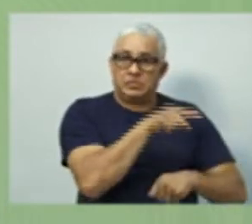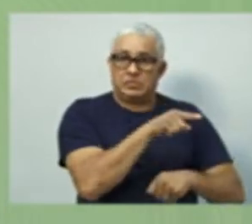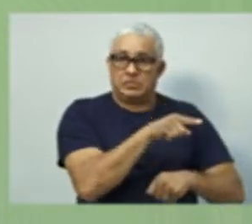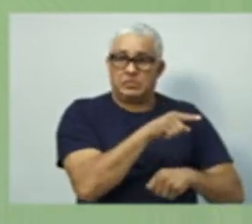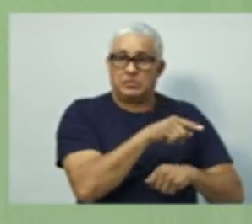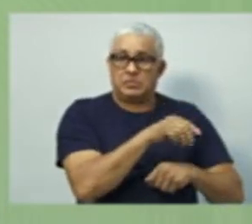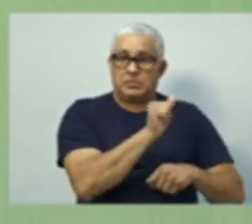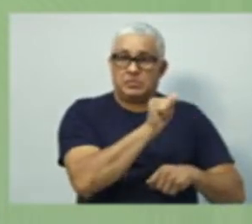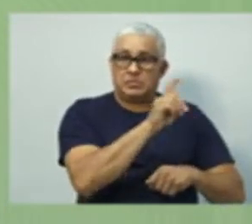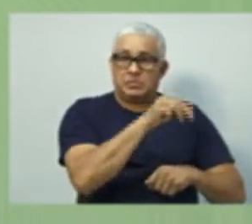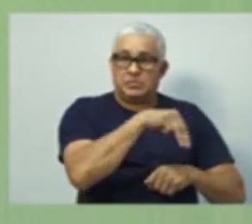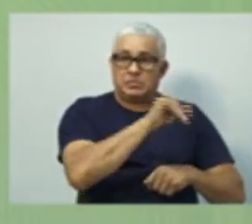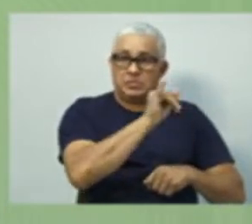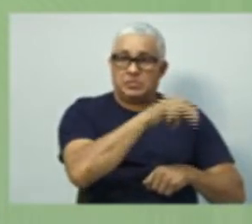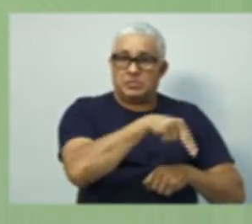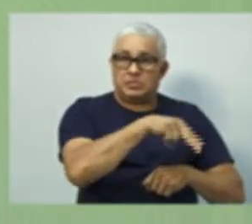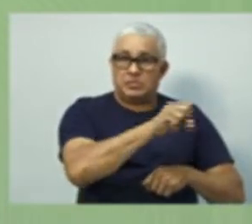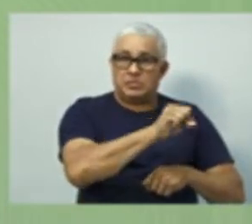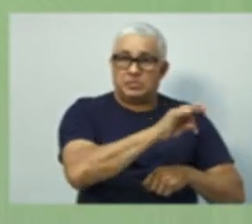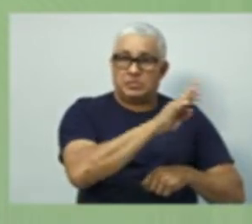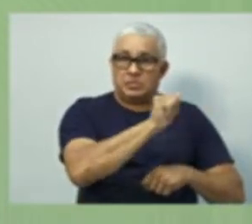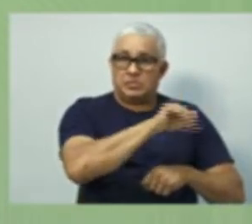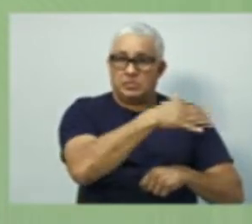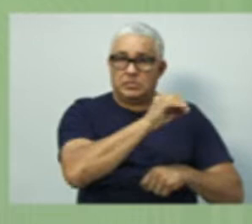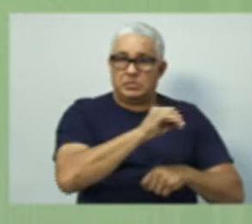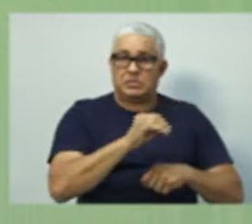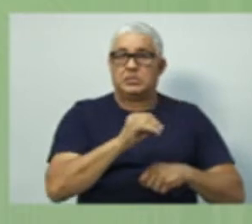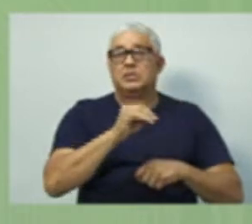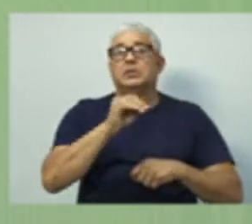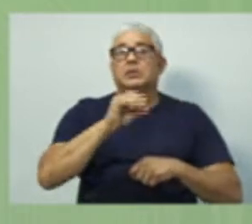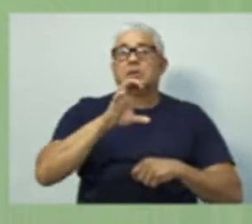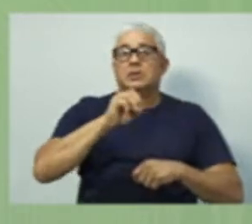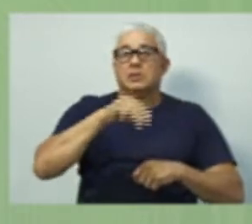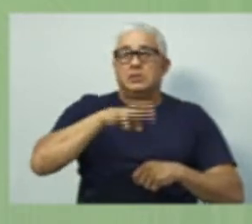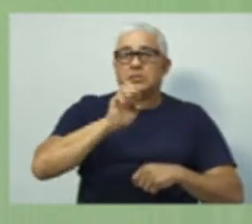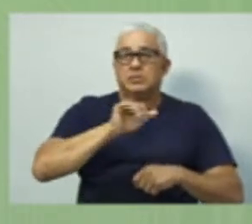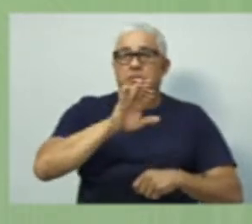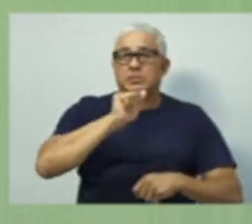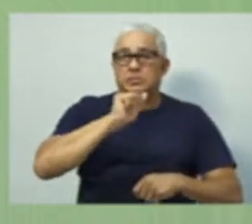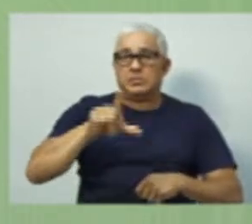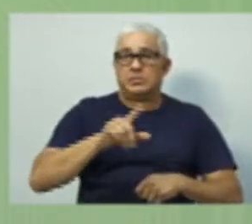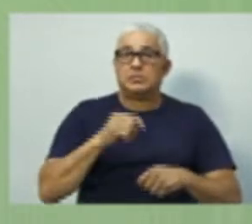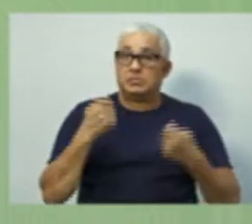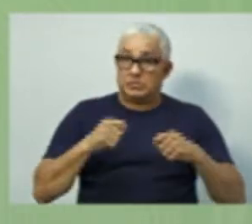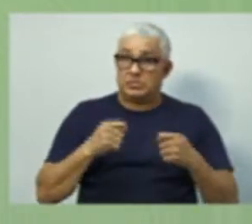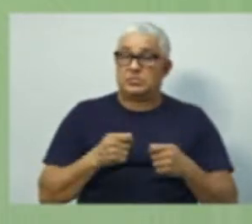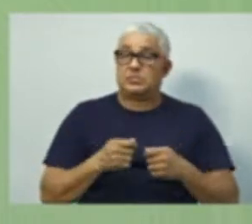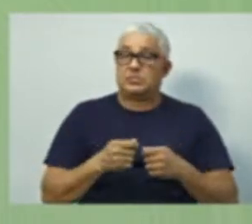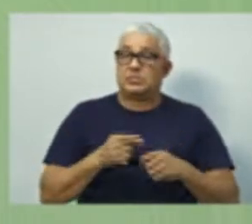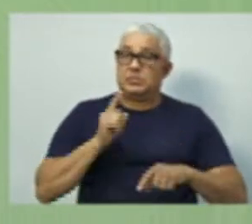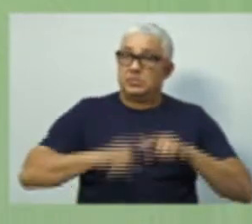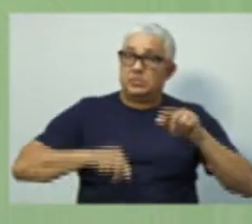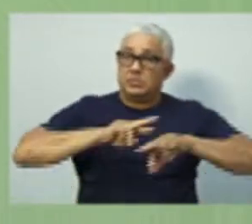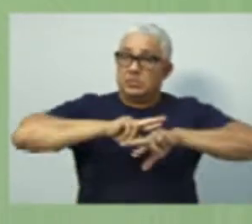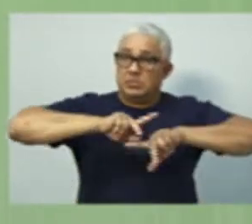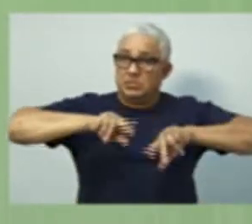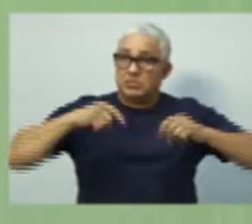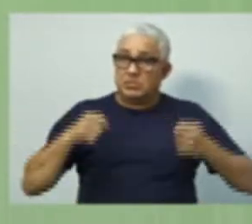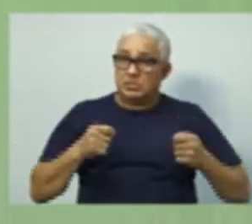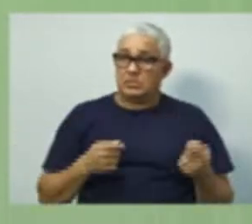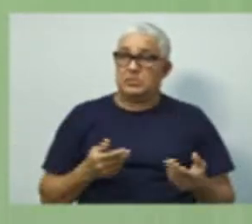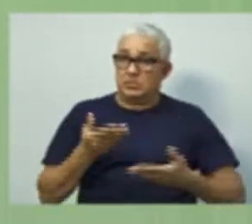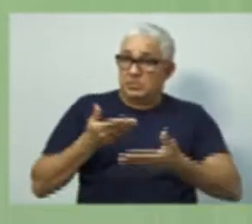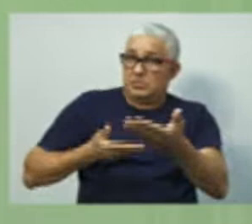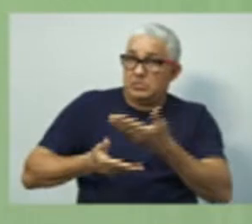comercial e de produção. Essa administrativa, ela tem destaque porque eu não consigo fazer